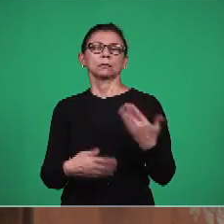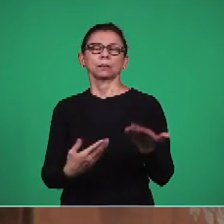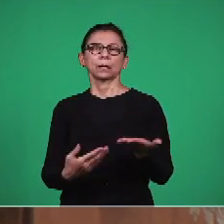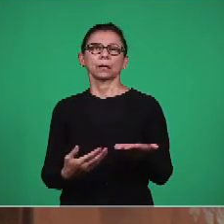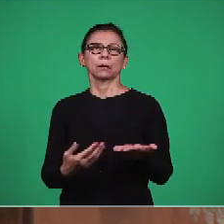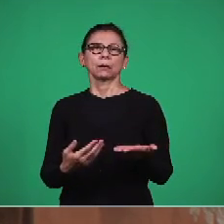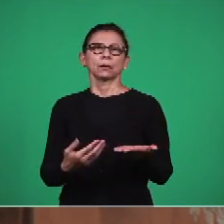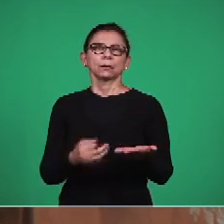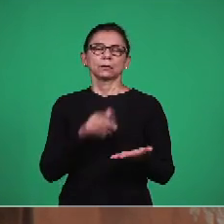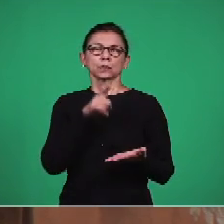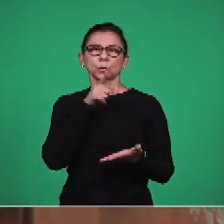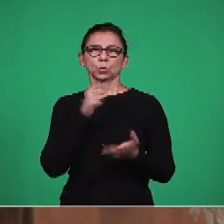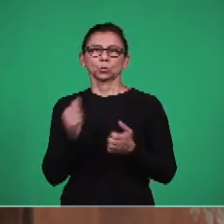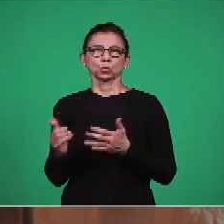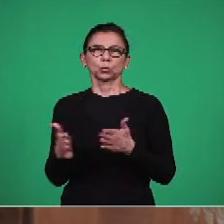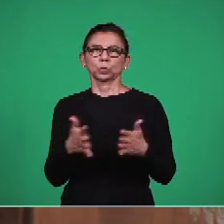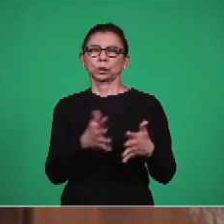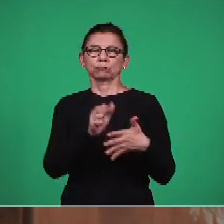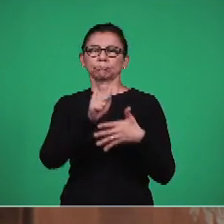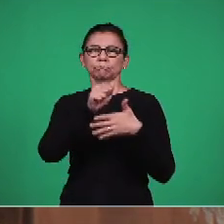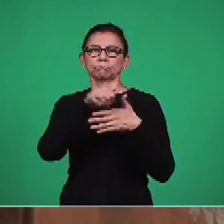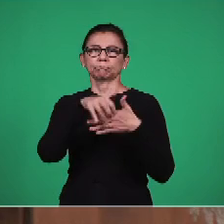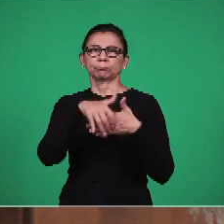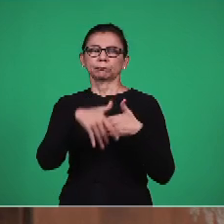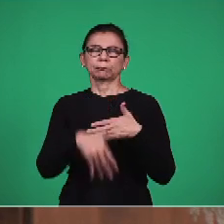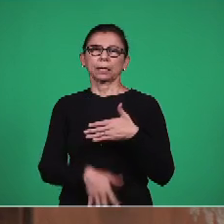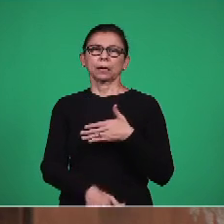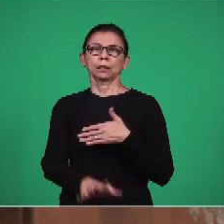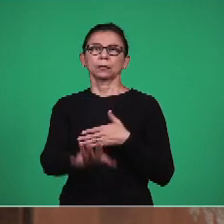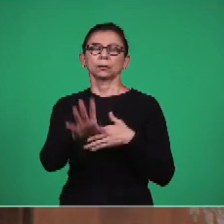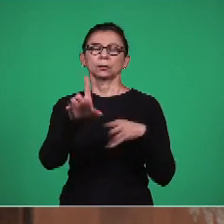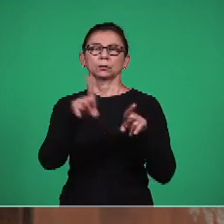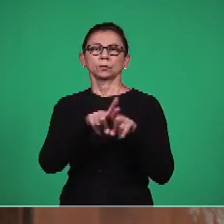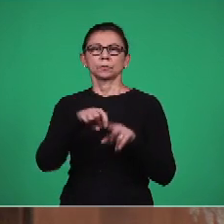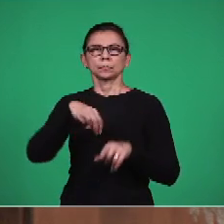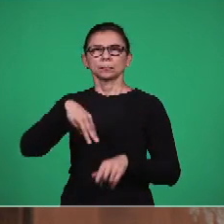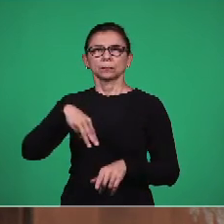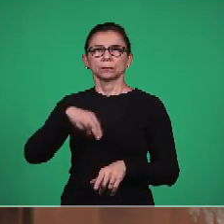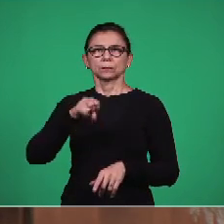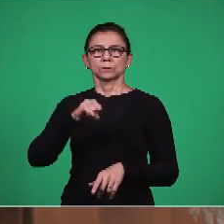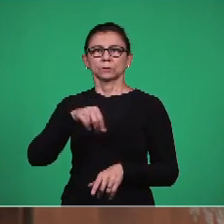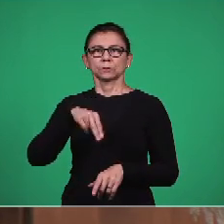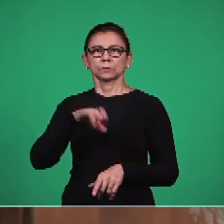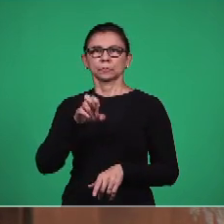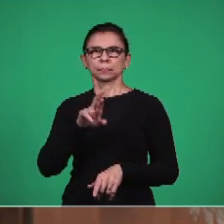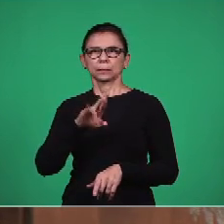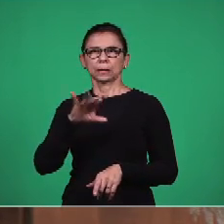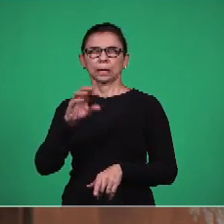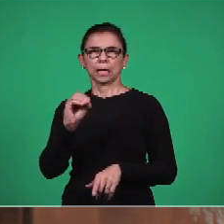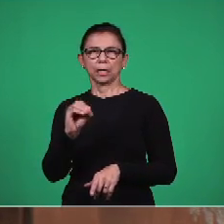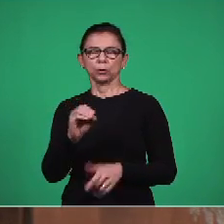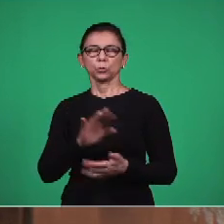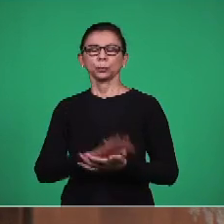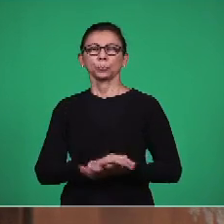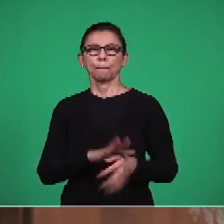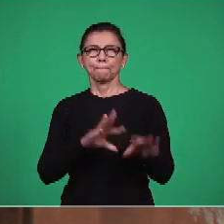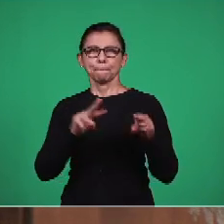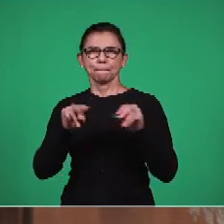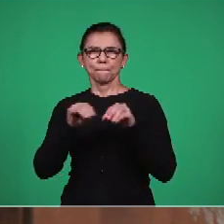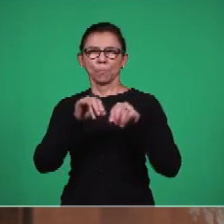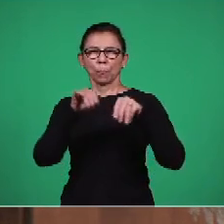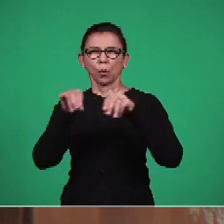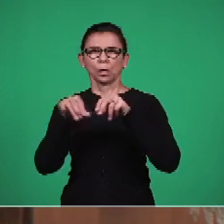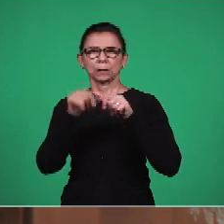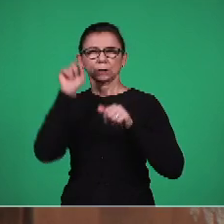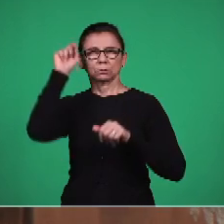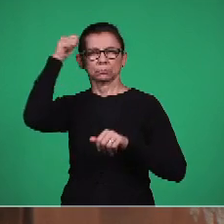Nas empresas que produzem o minério, que captam o minério. Então, nós estamos vendo isso. O que é que nós esperamos? O Rio Doce, do jeito que